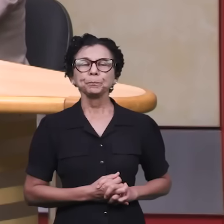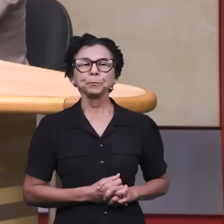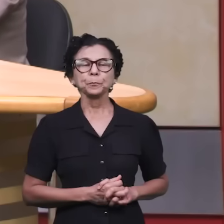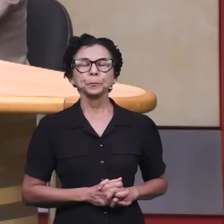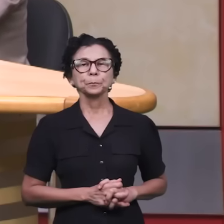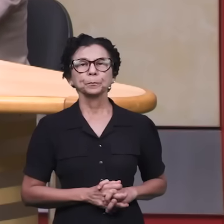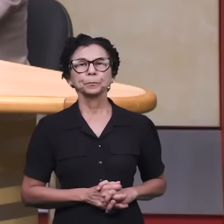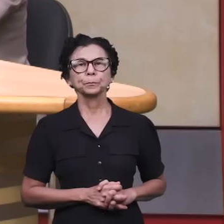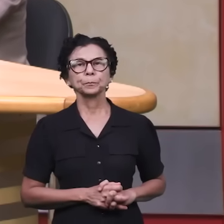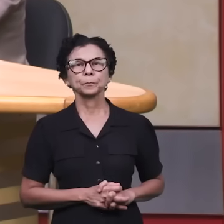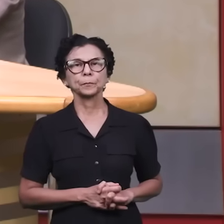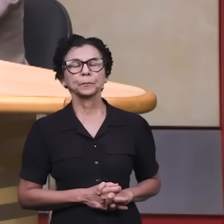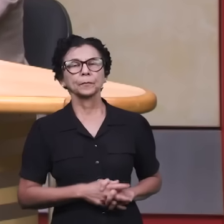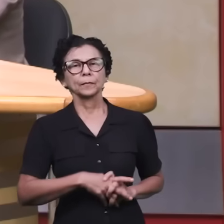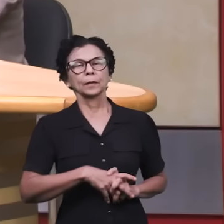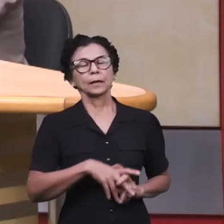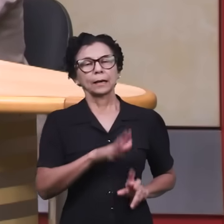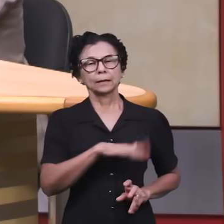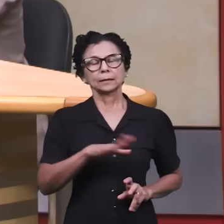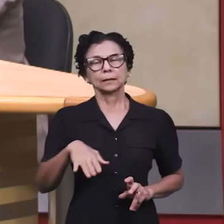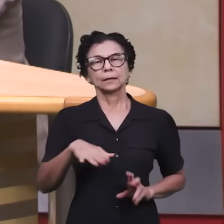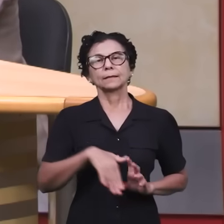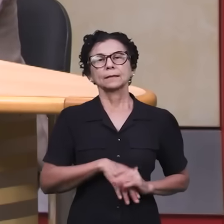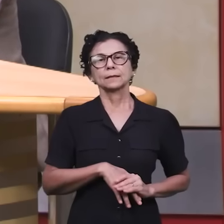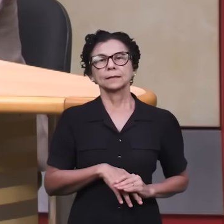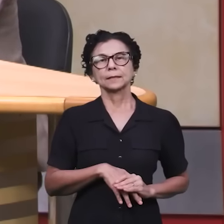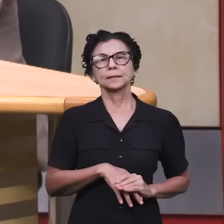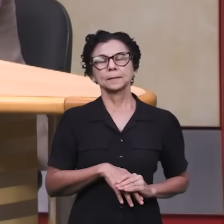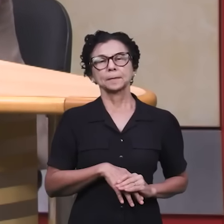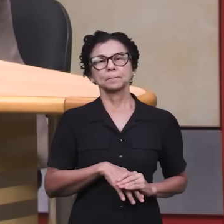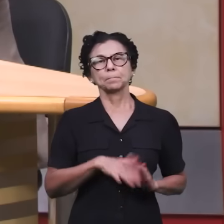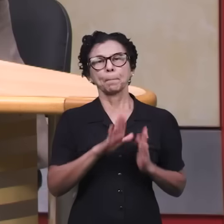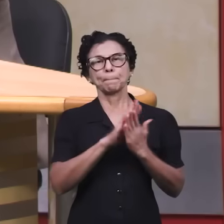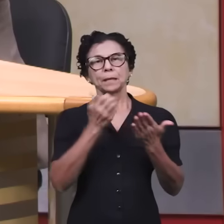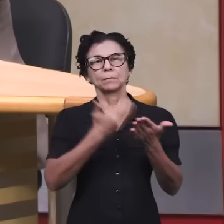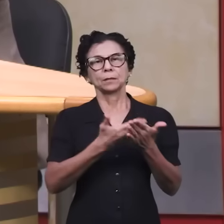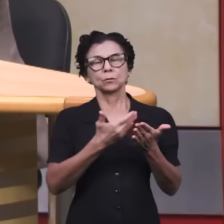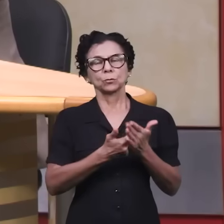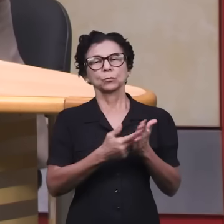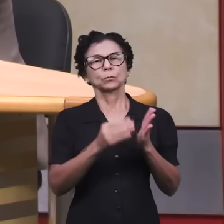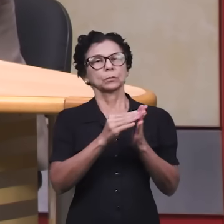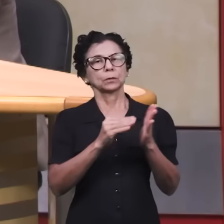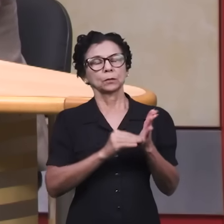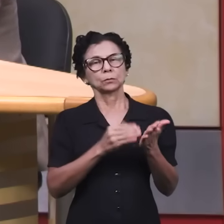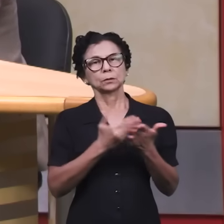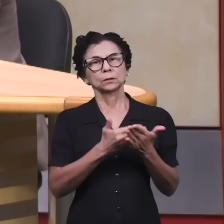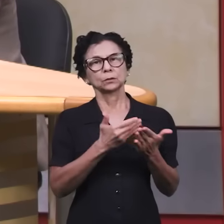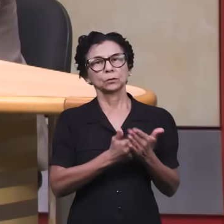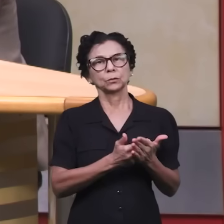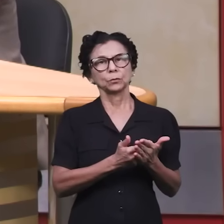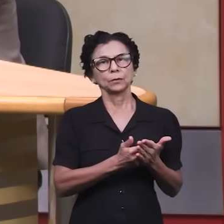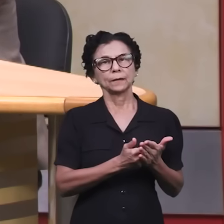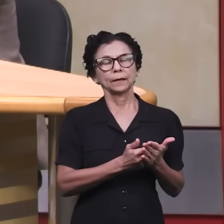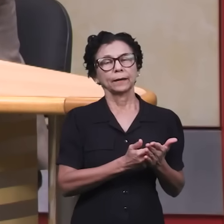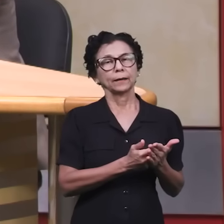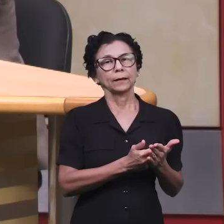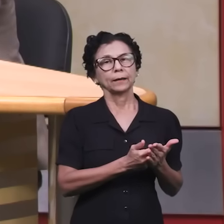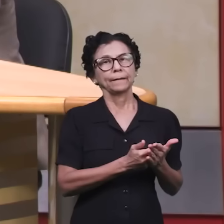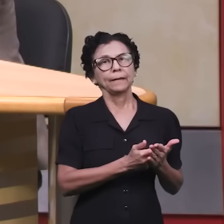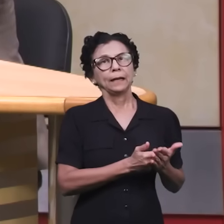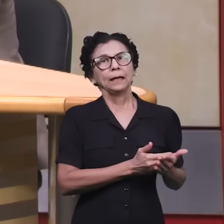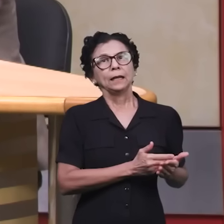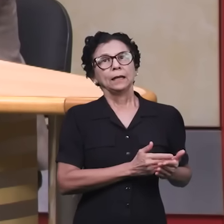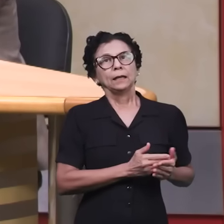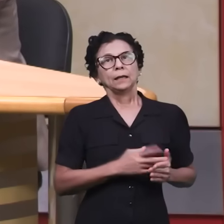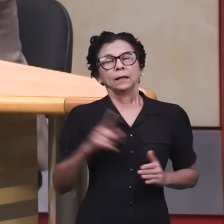as crianças a estudarem a Bíblia, a estudarem a Bíblia, né, e os conteúdos da Bíblia, e começaram a aplicar